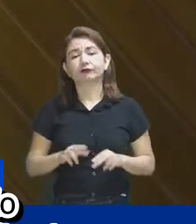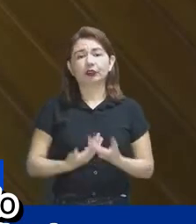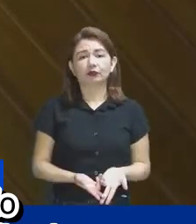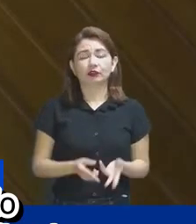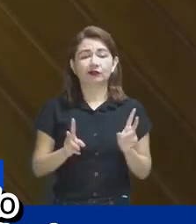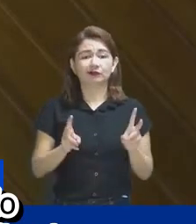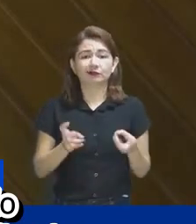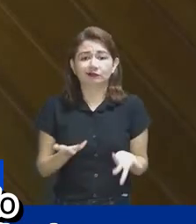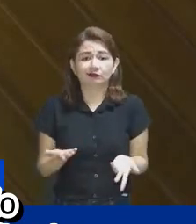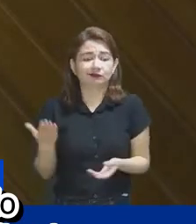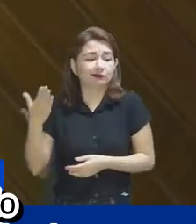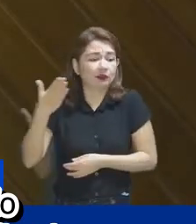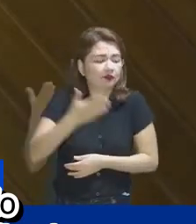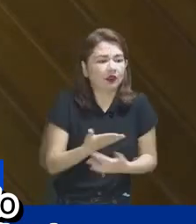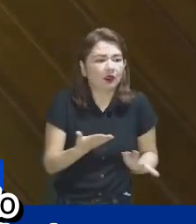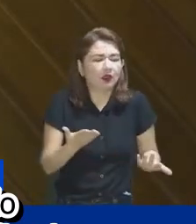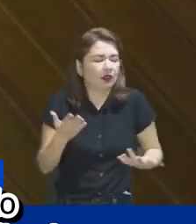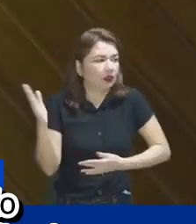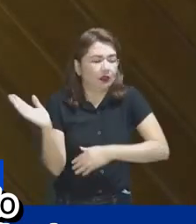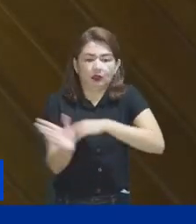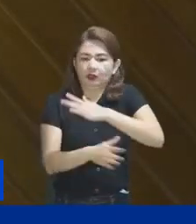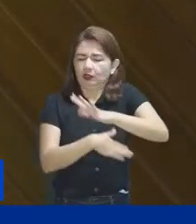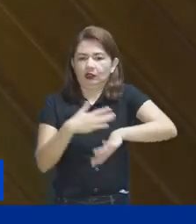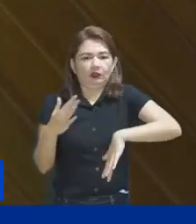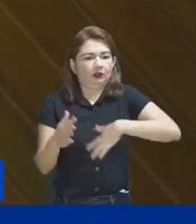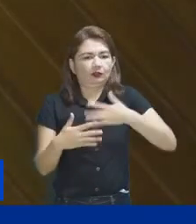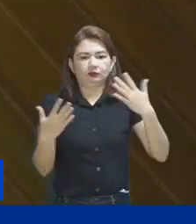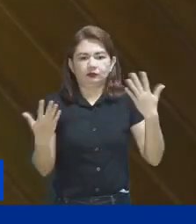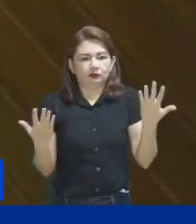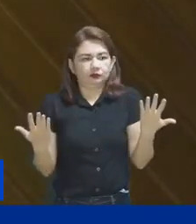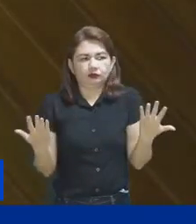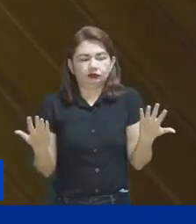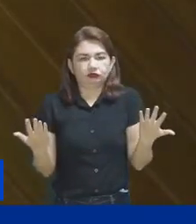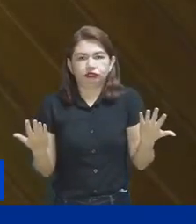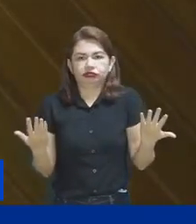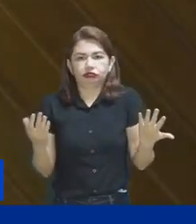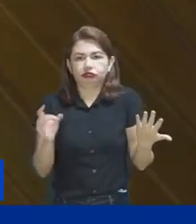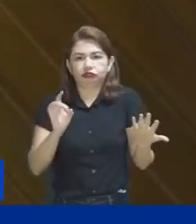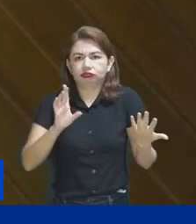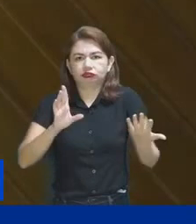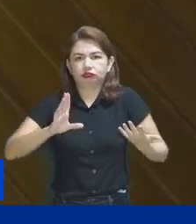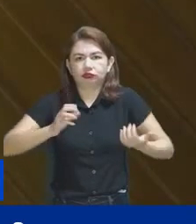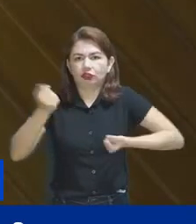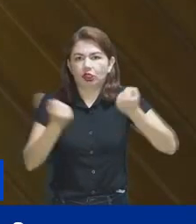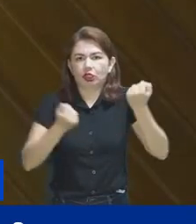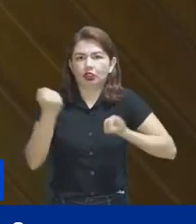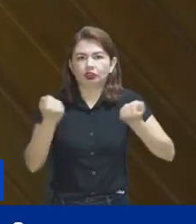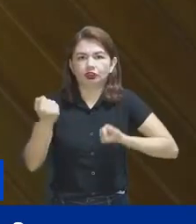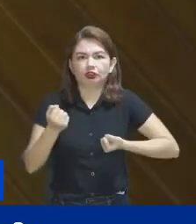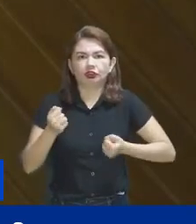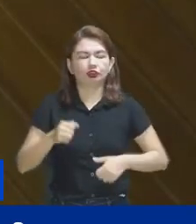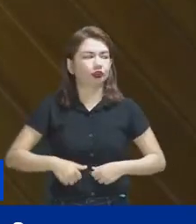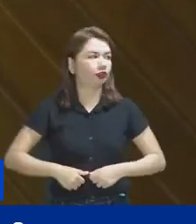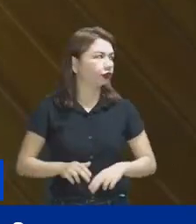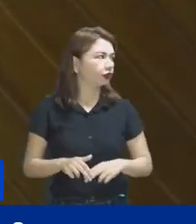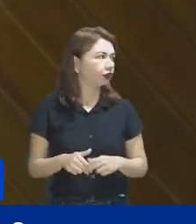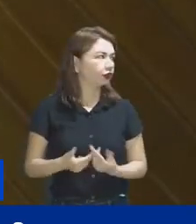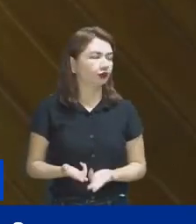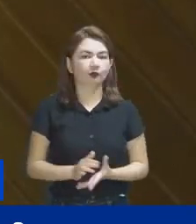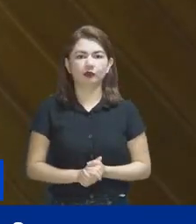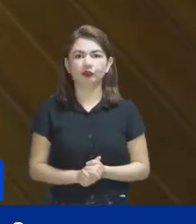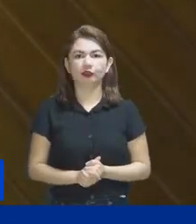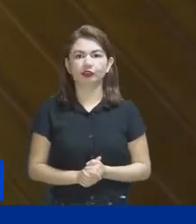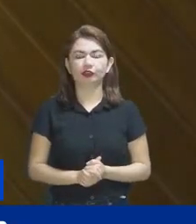viu jogado diante de toda essa odisseia. E aqui, Excelência, seja diante da exaustiva instrução que